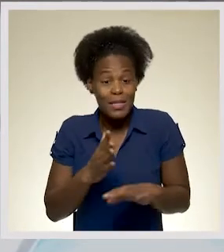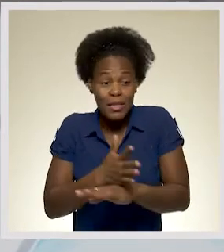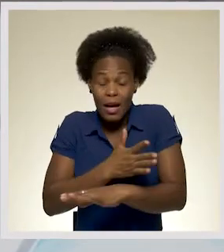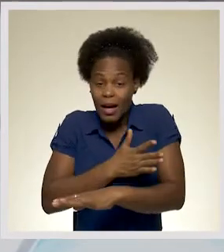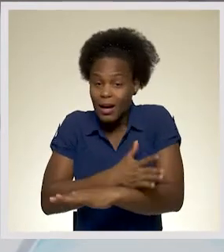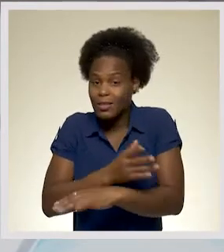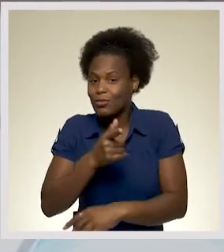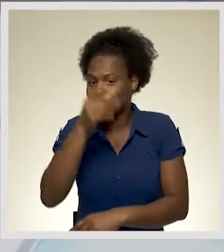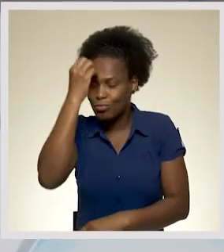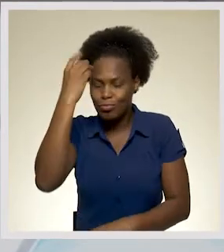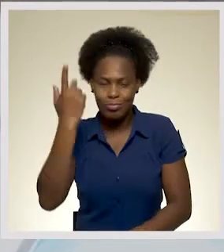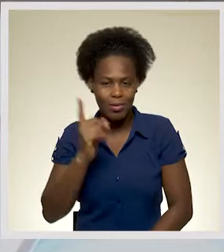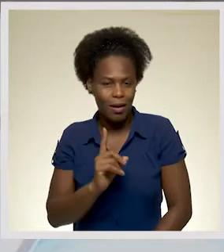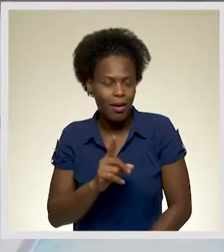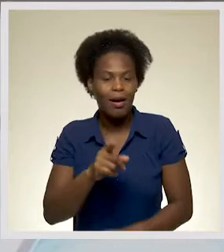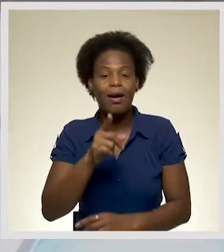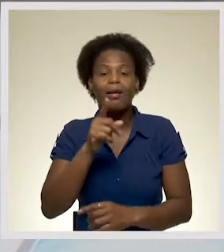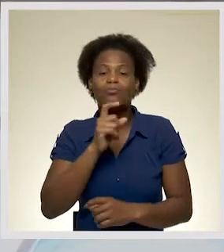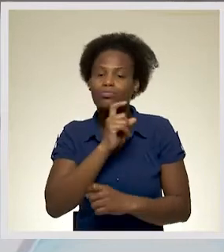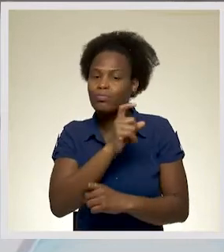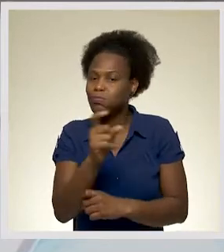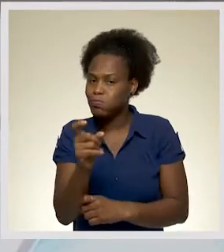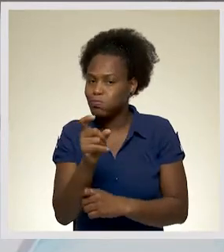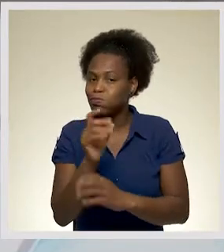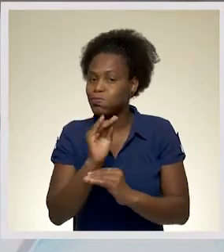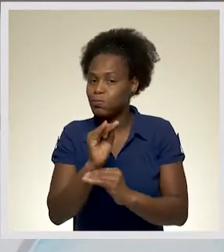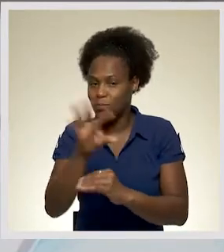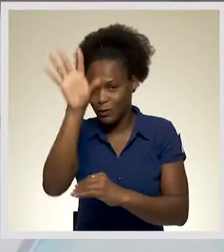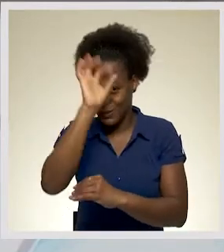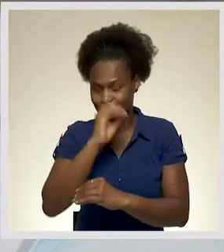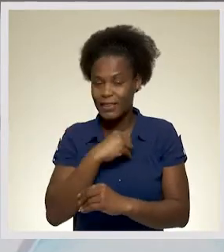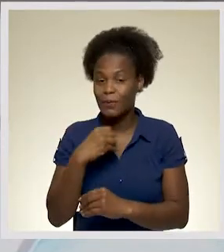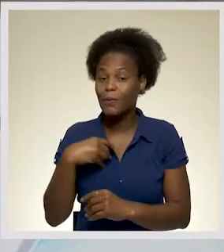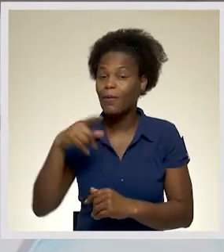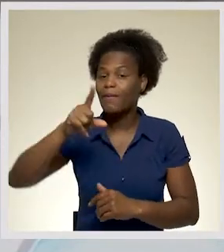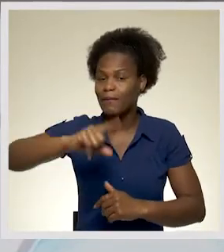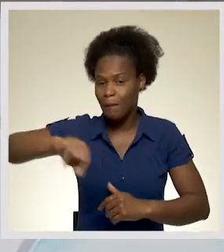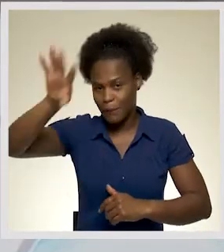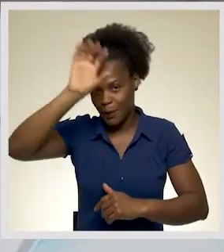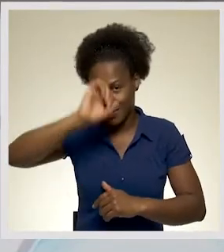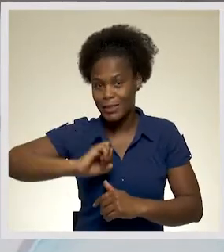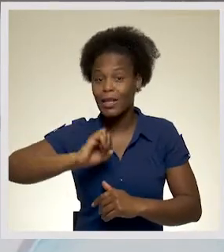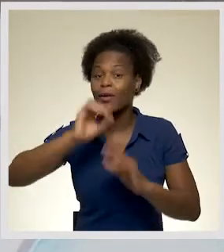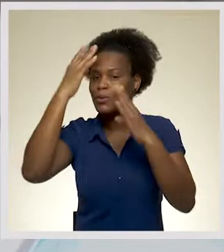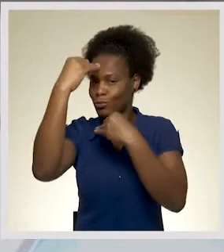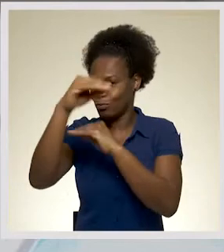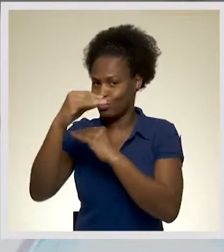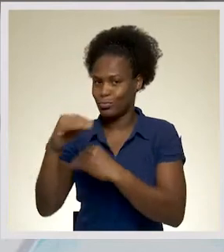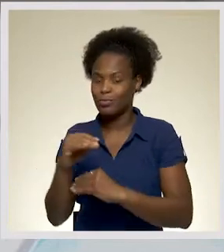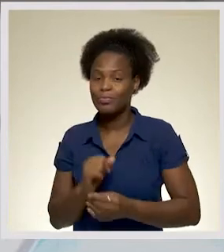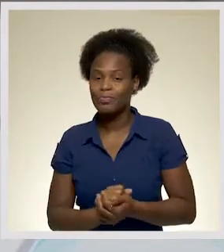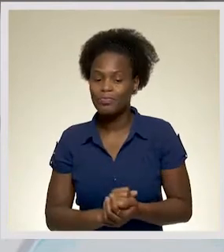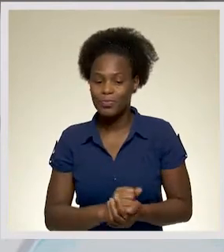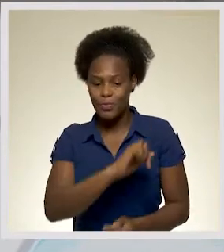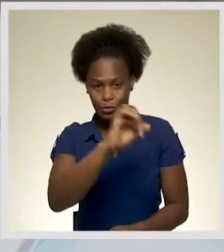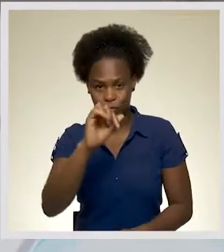não se esqueçam das recomendações do Ministério da Saúde e também do Ministério da Educação. Vocês sabem que